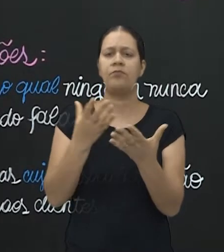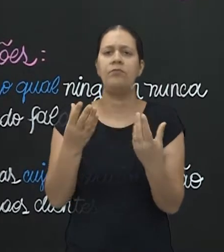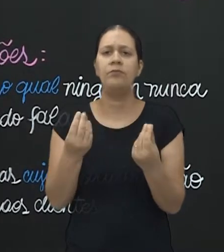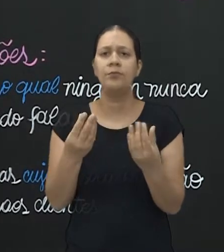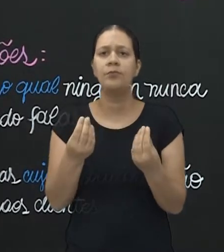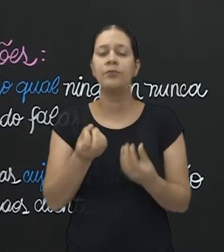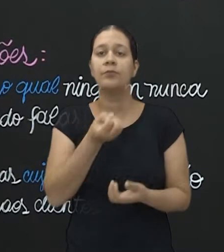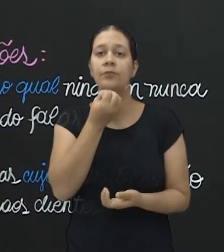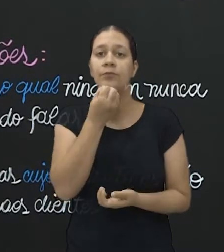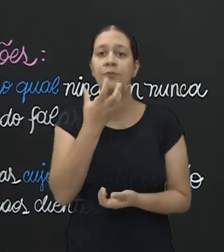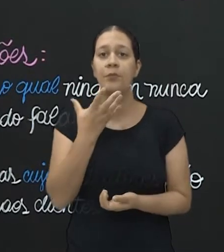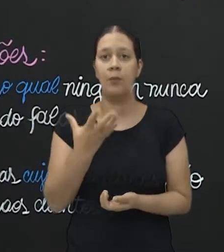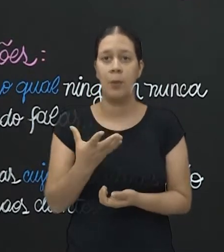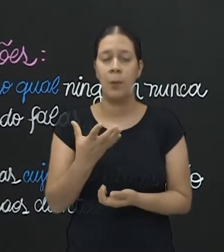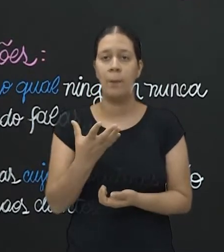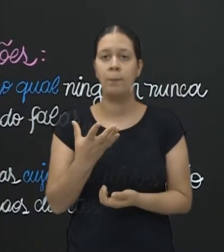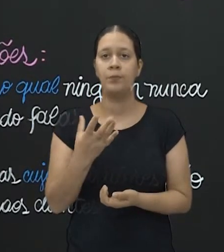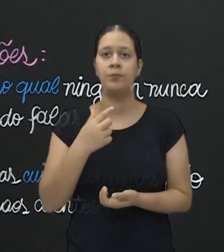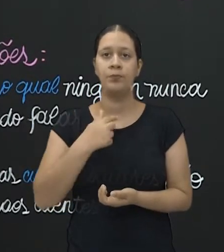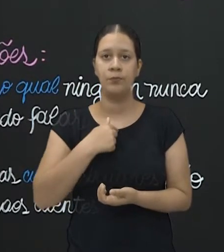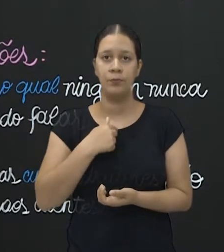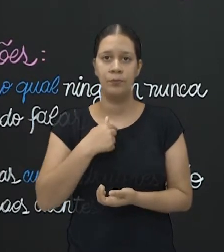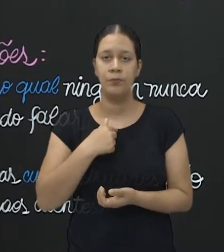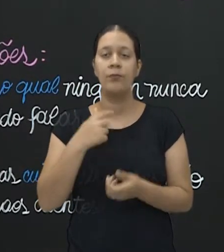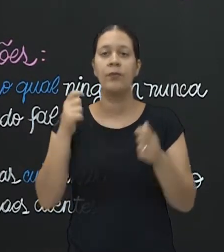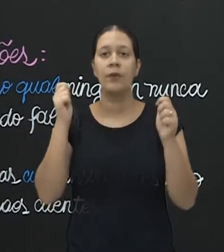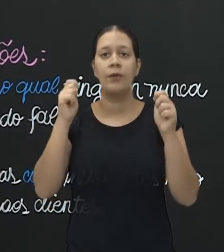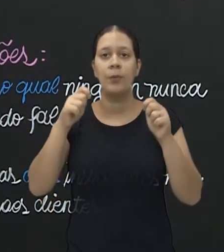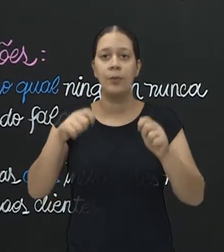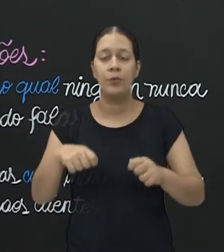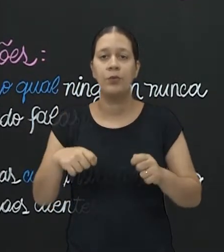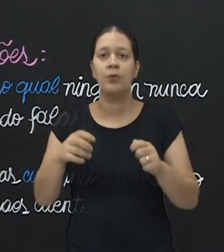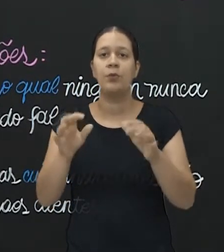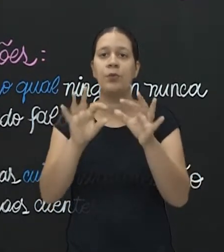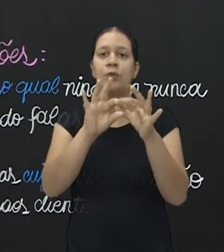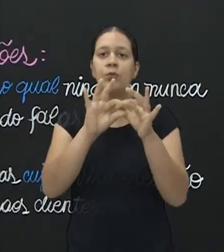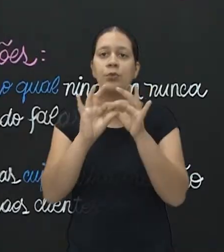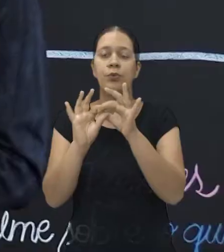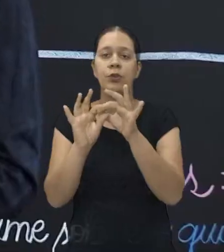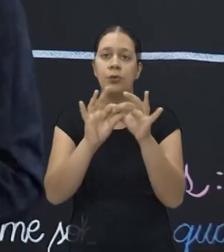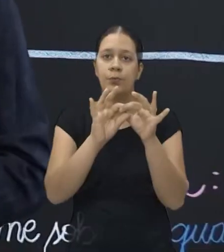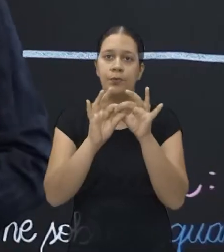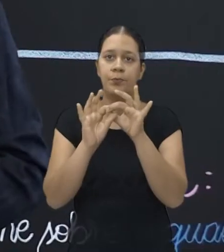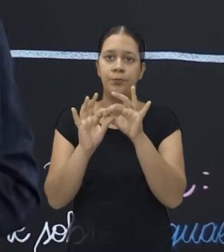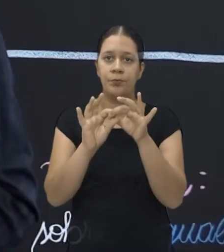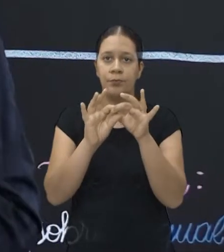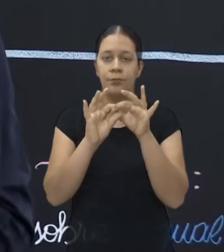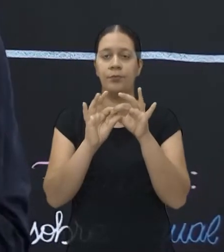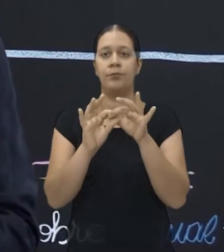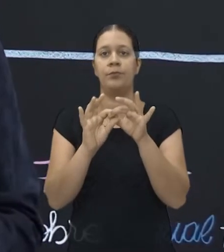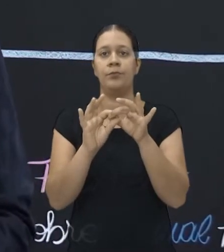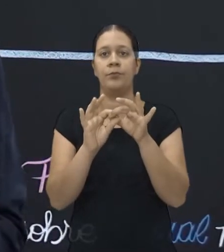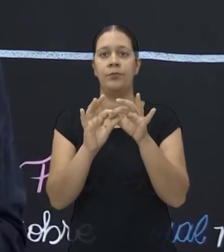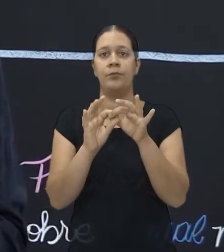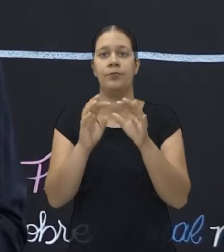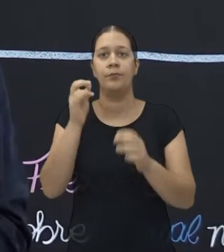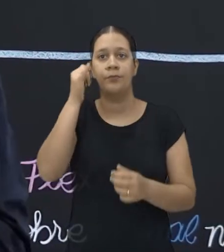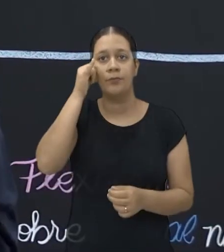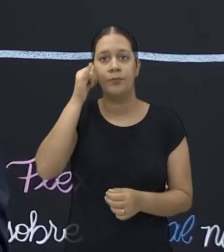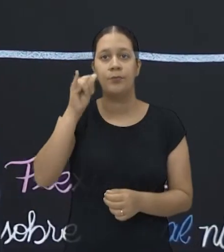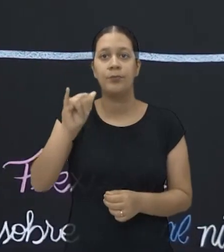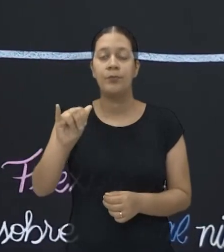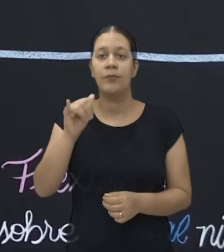bom. Bom, eu posso propor uma união entre esses períodos e, nessa união,